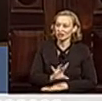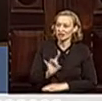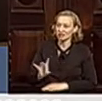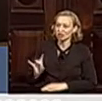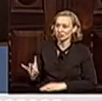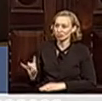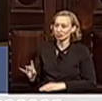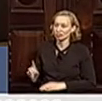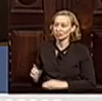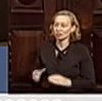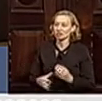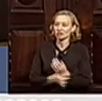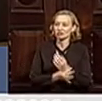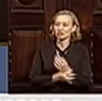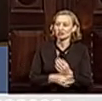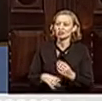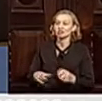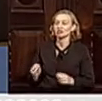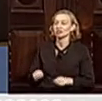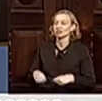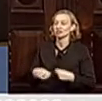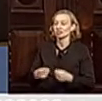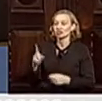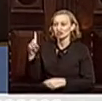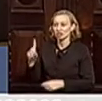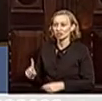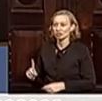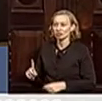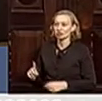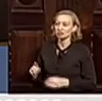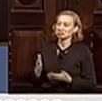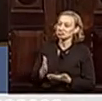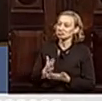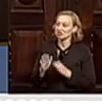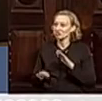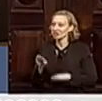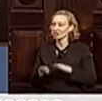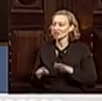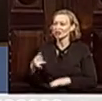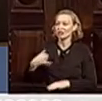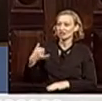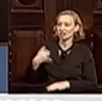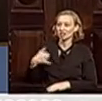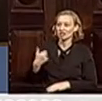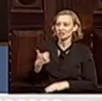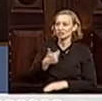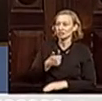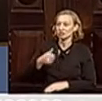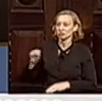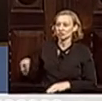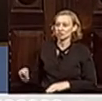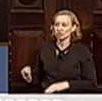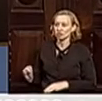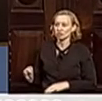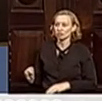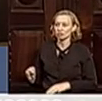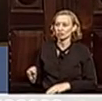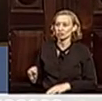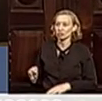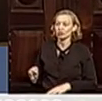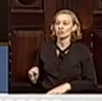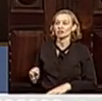excepcionalidade garante os direitos a todos, independentemente da idade, e série a se cursar em 2018, uma vez que aproveito